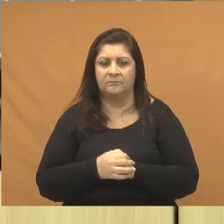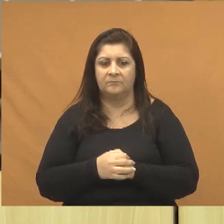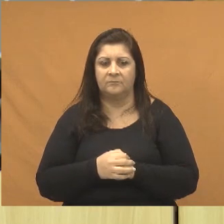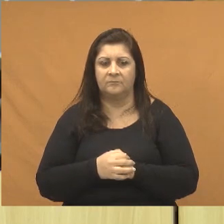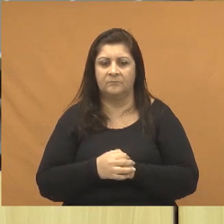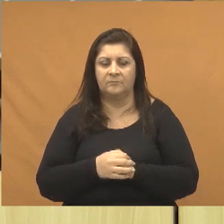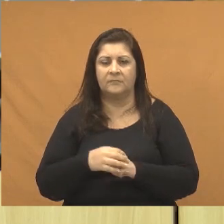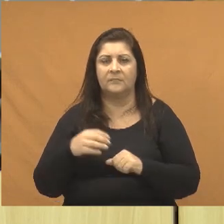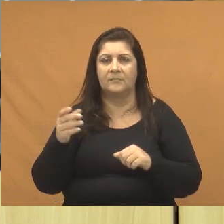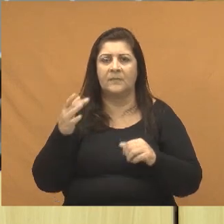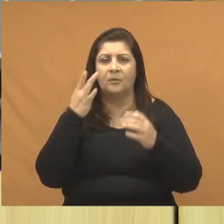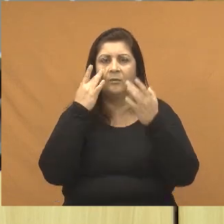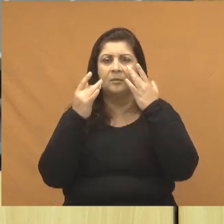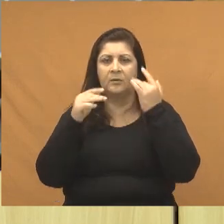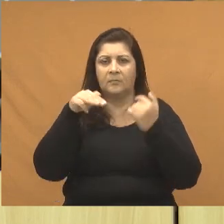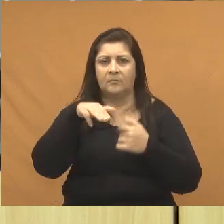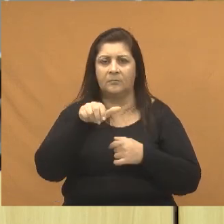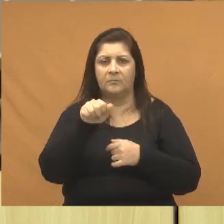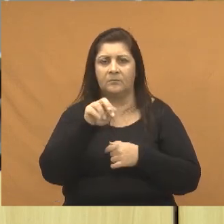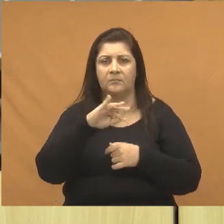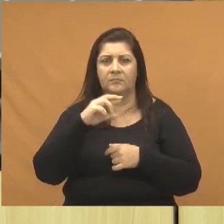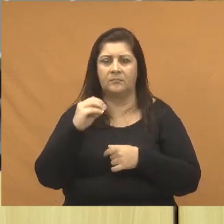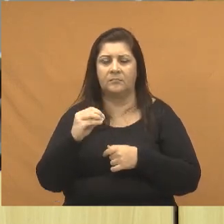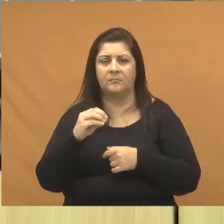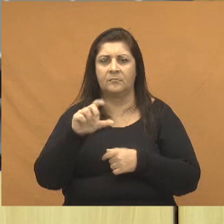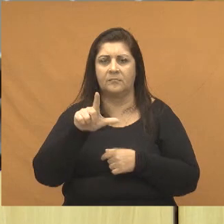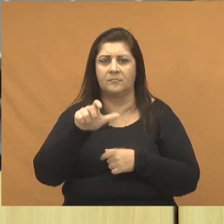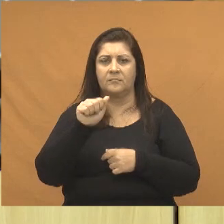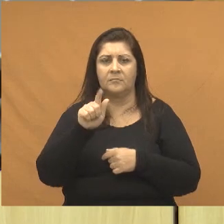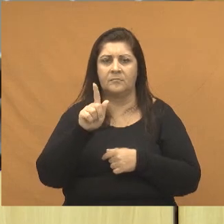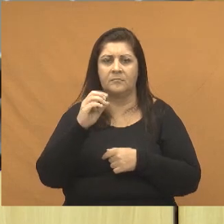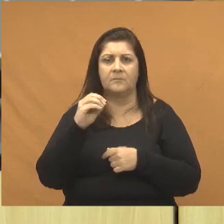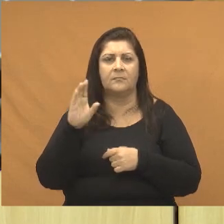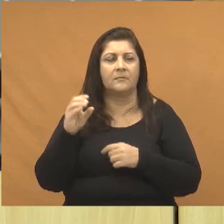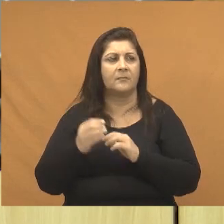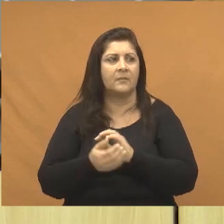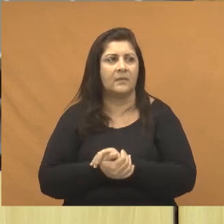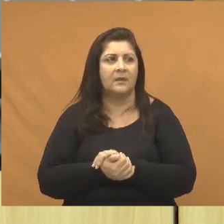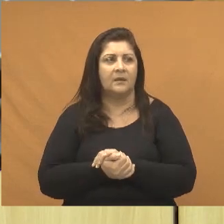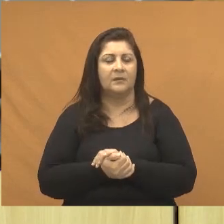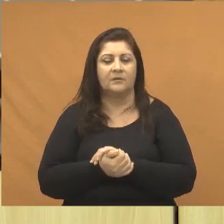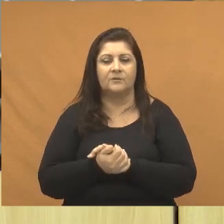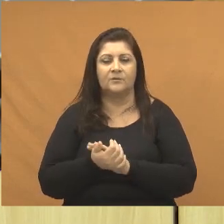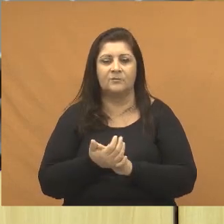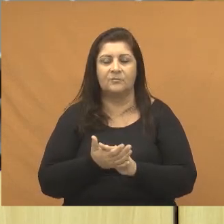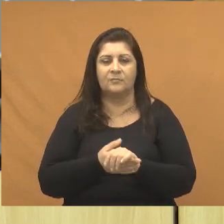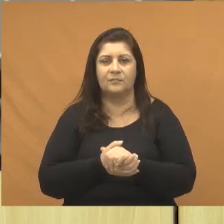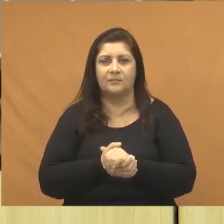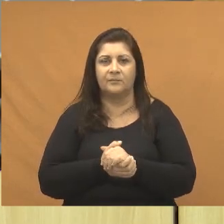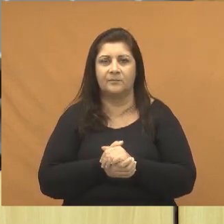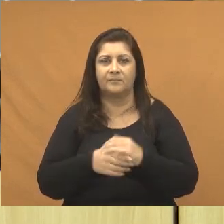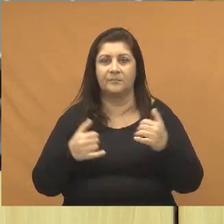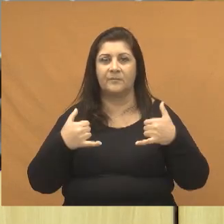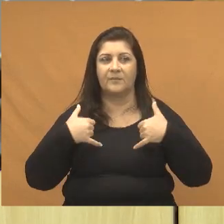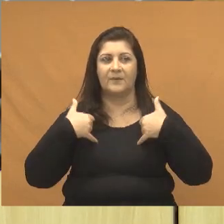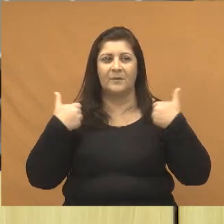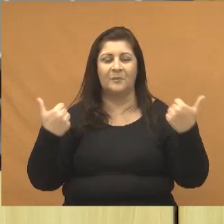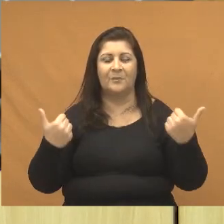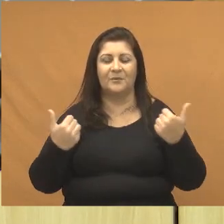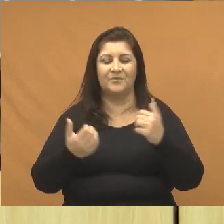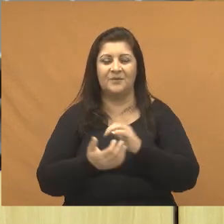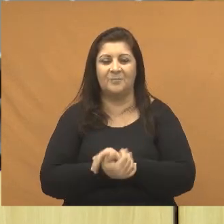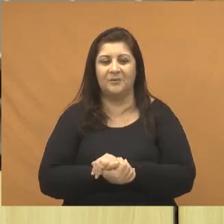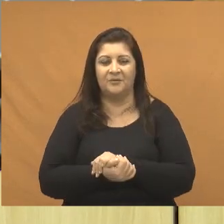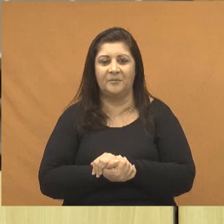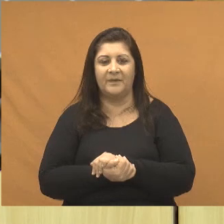localizada em nossa cidade. Este evento evidenciou de modo excepcional a